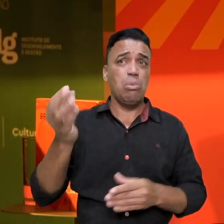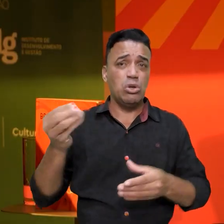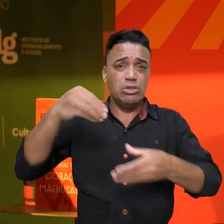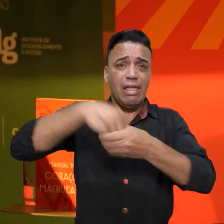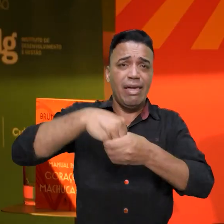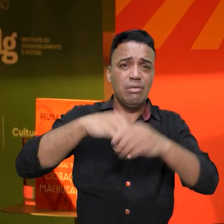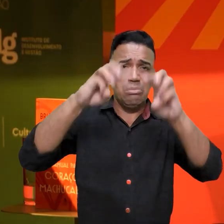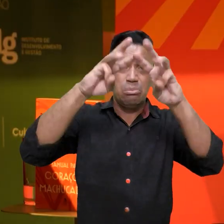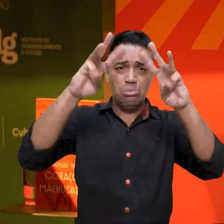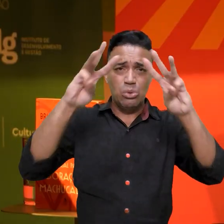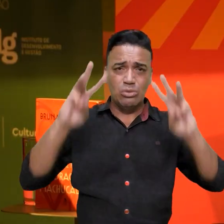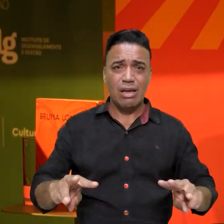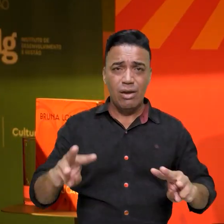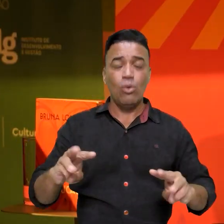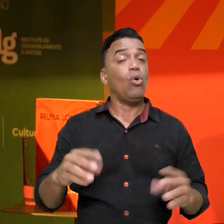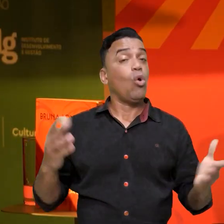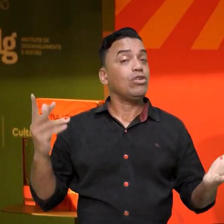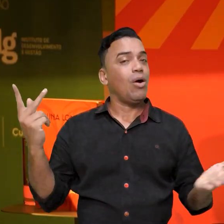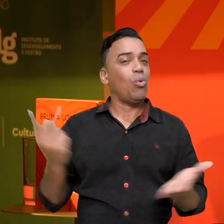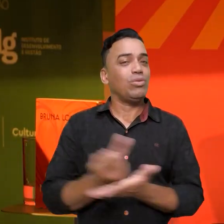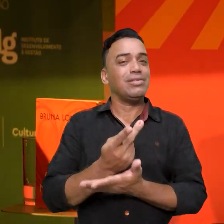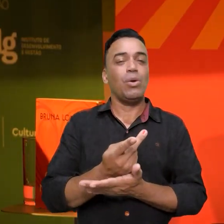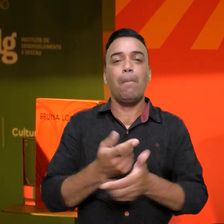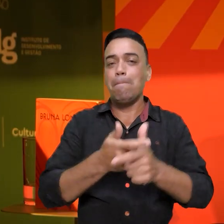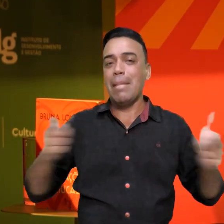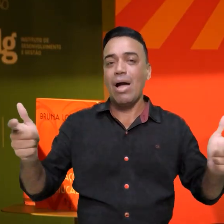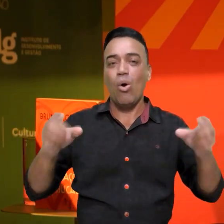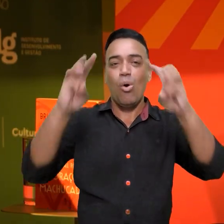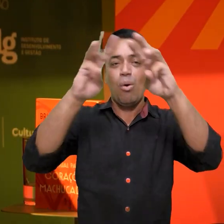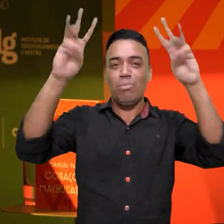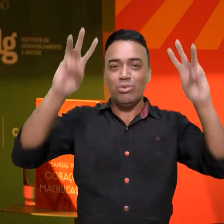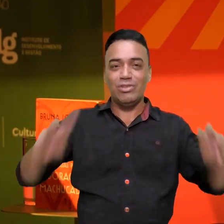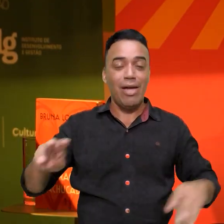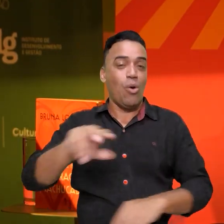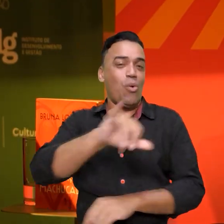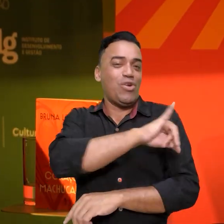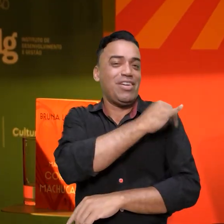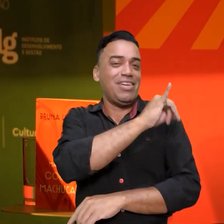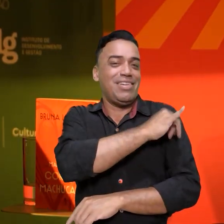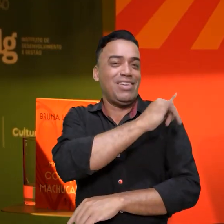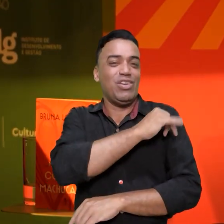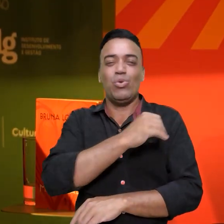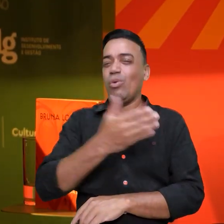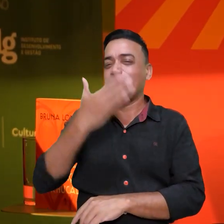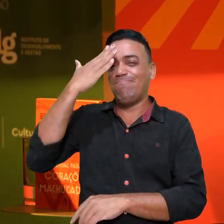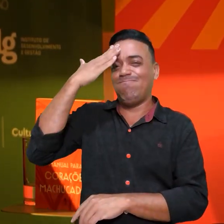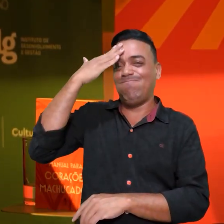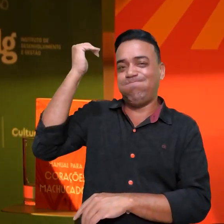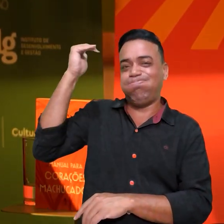aí o que aconteceu? Hoje é o museu mais visitado do Rio. É um sucesso,